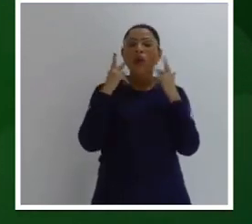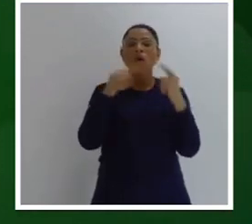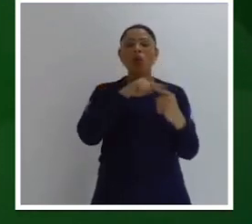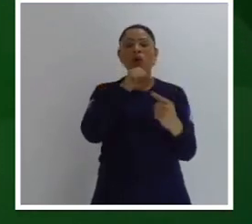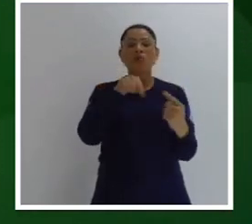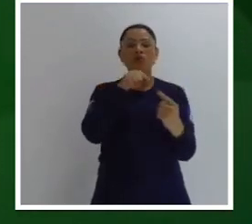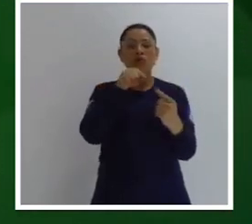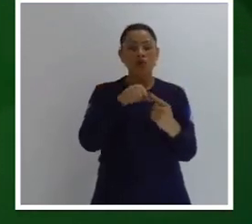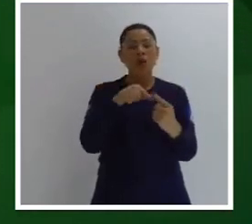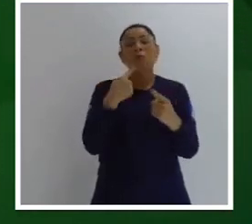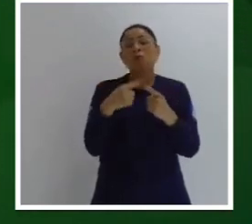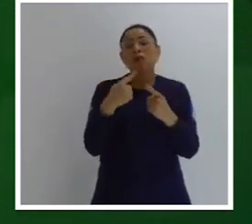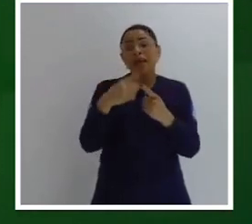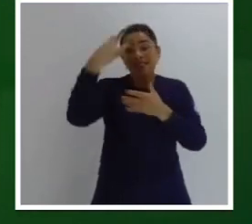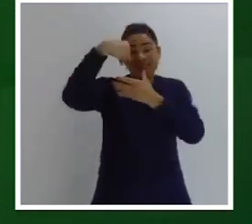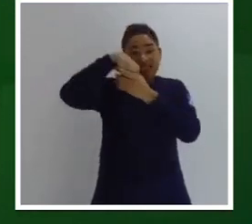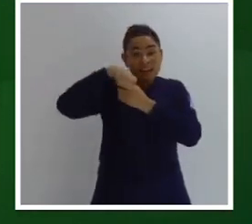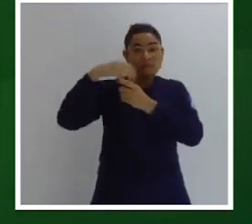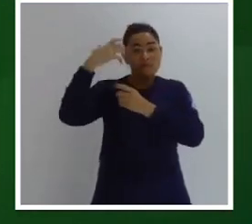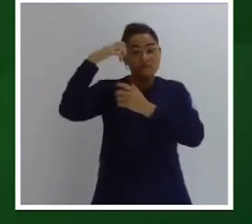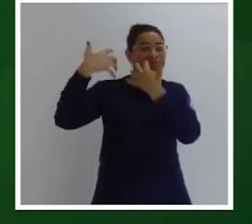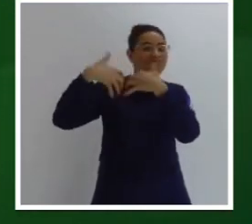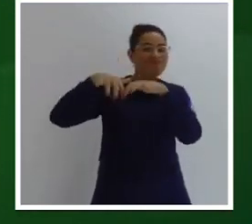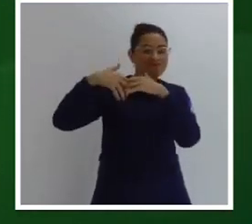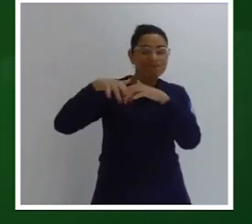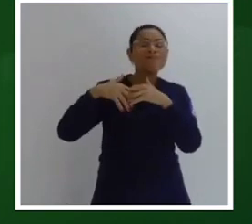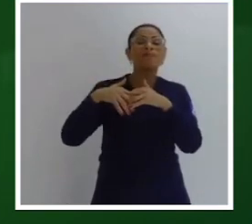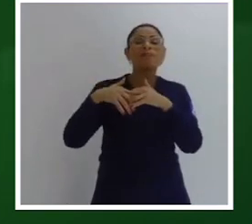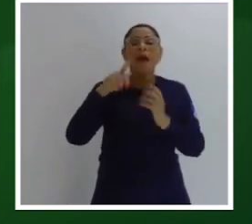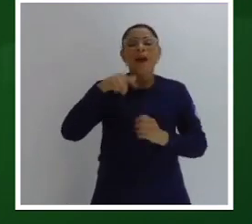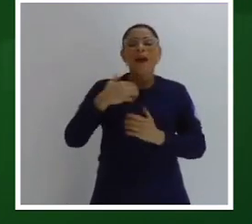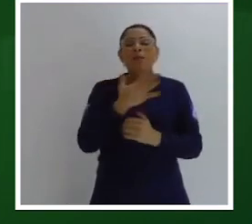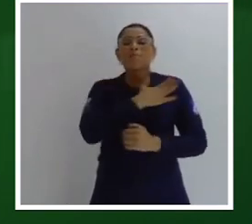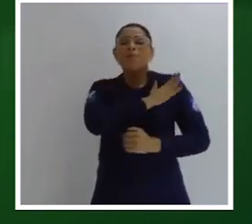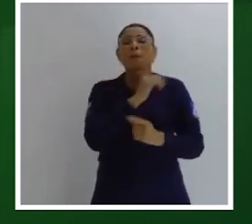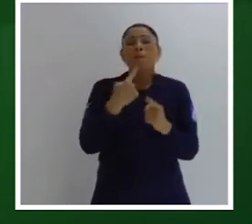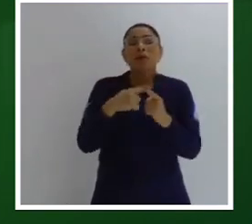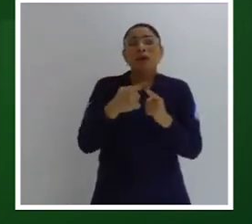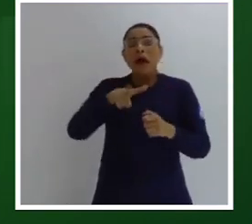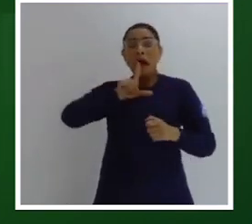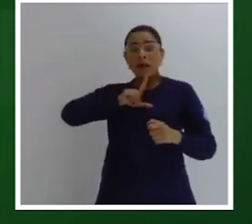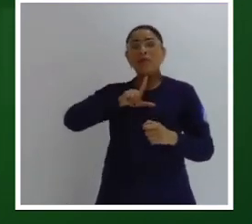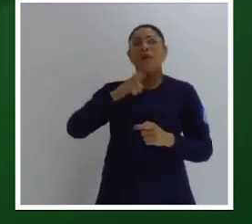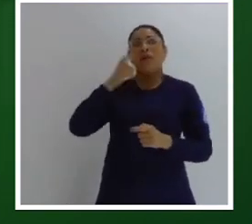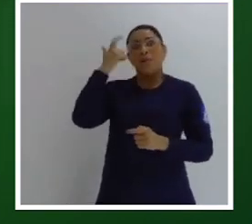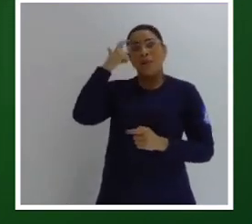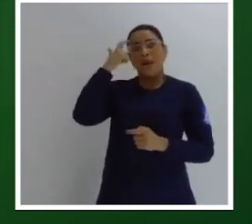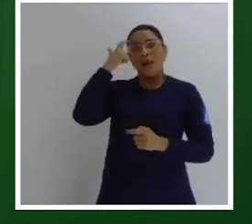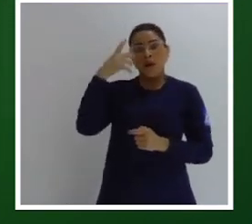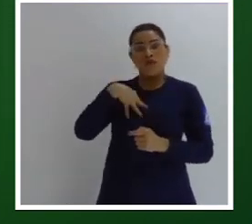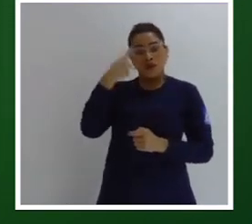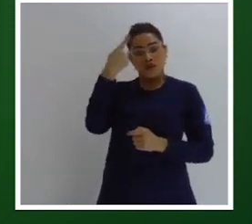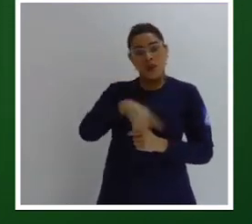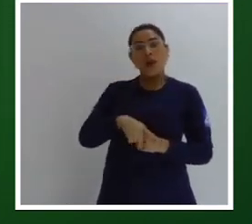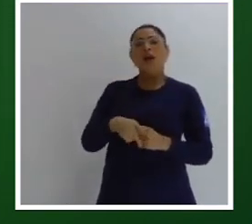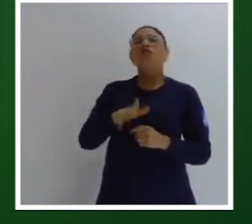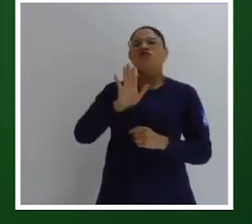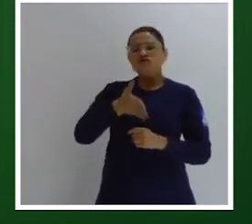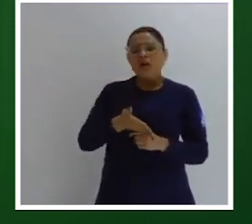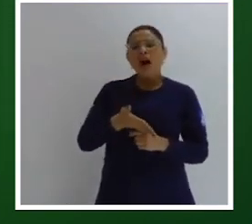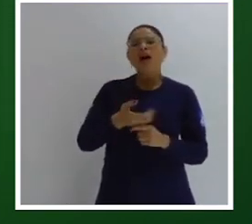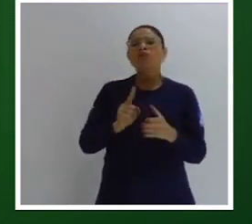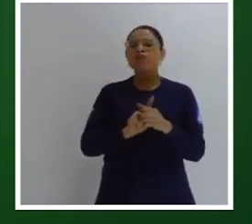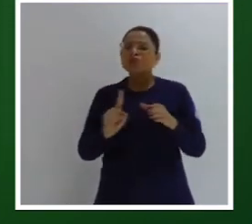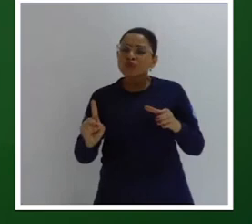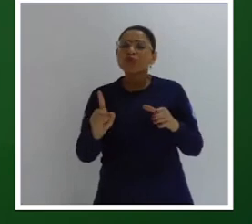tá na cabeça do padre aí já antecipa que o filho dele vai ser excluído que vai acontecer alguma coisa então